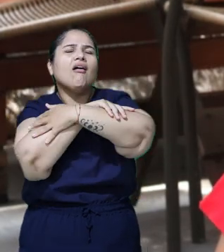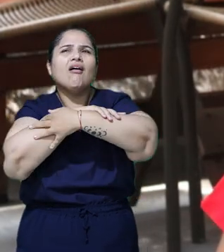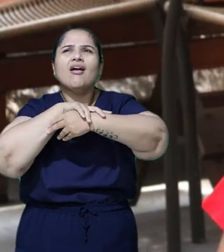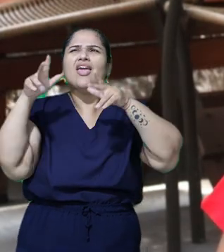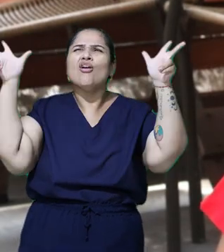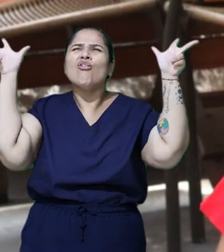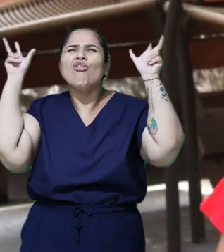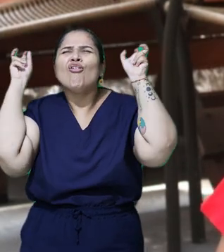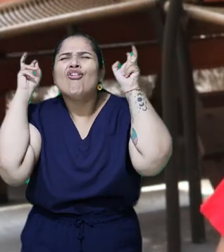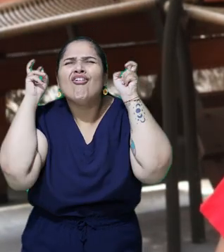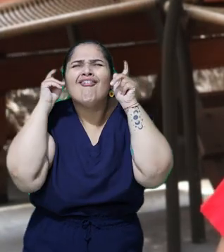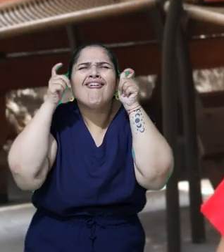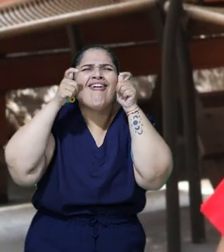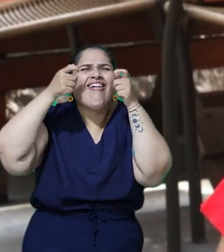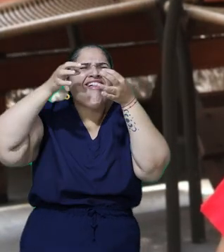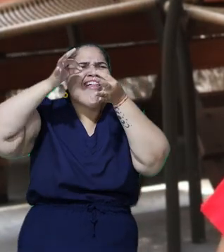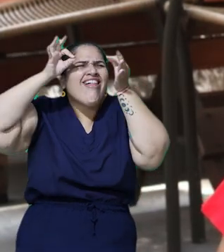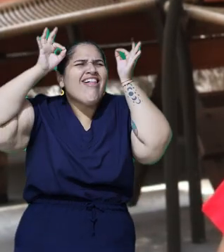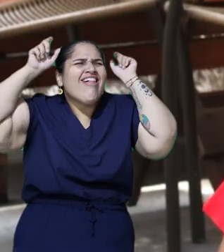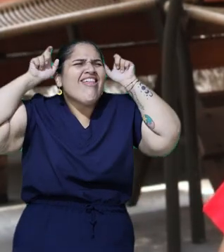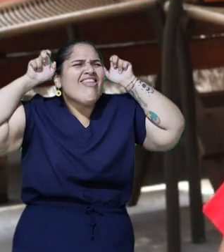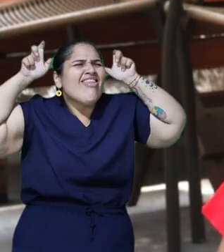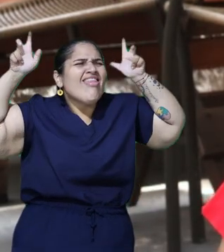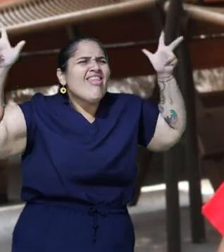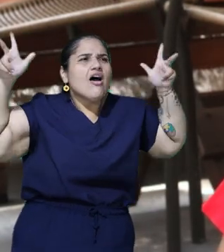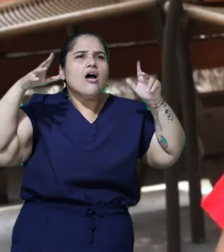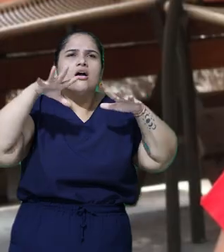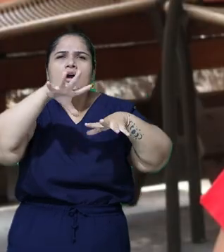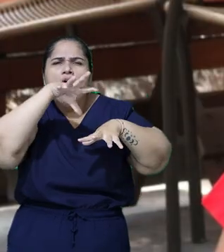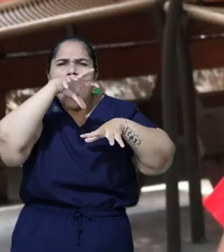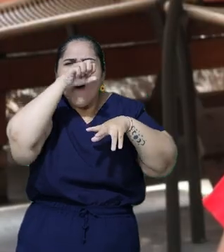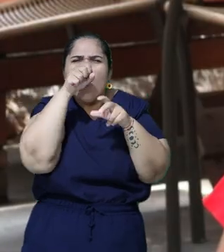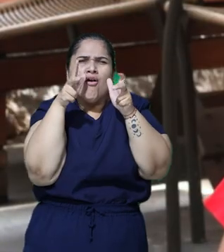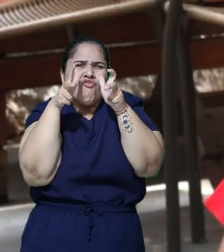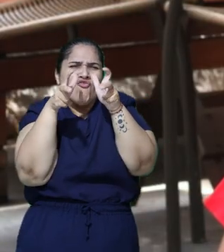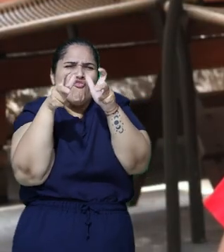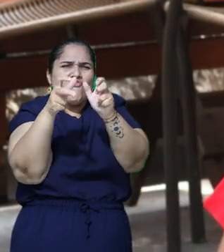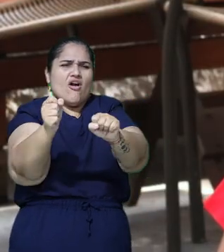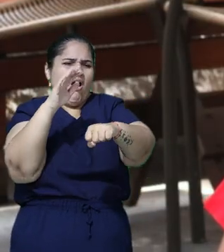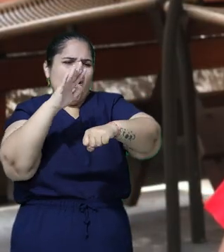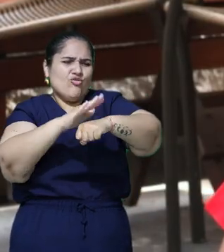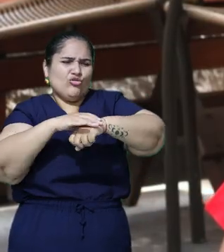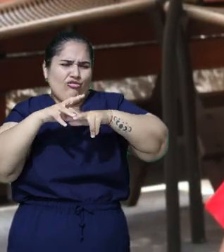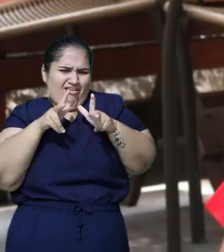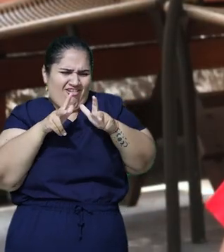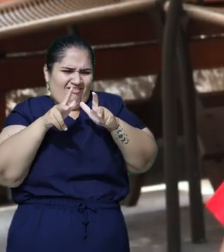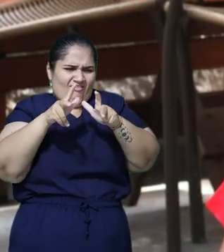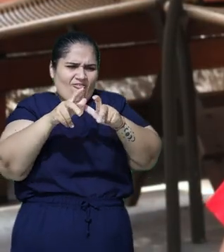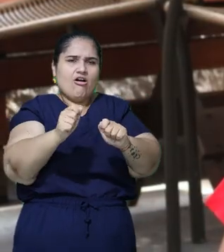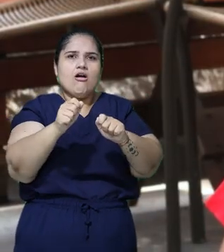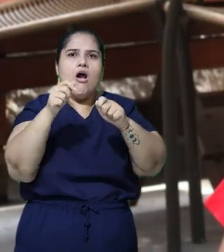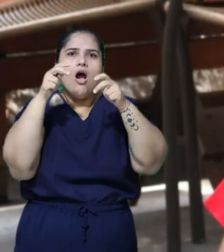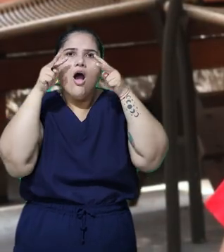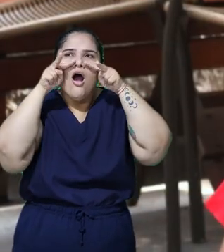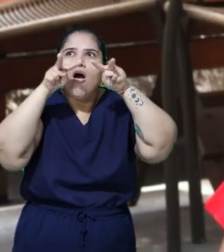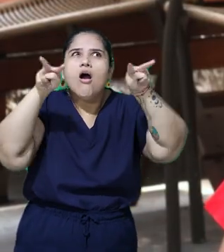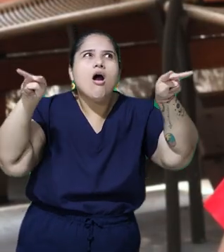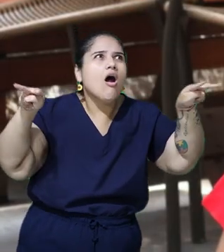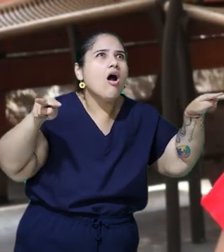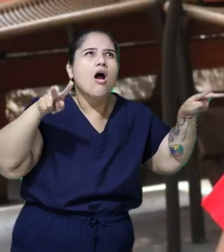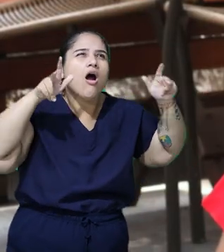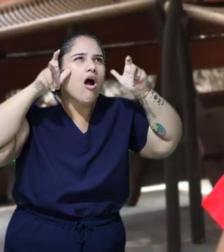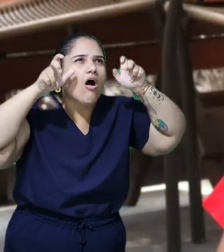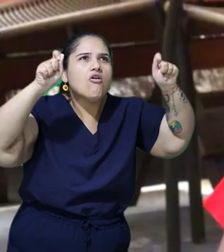eu ouvia muito, o cheiro é muito mais forte, o toque é mais forte, a visão é mais